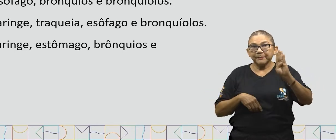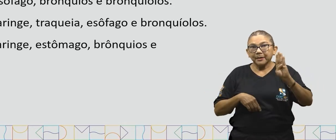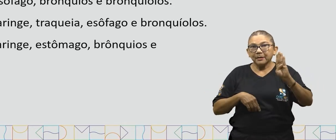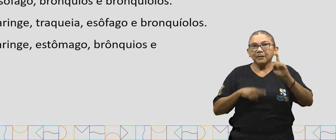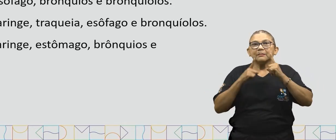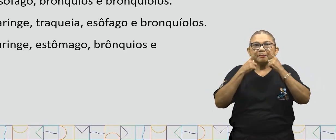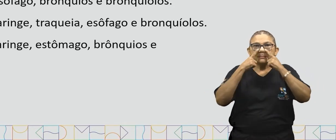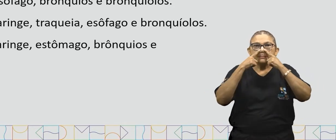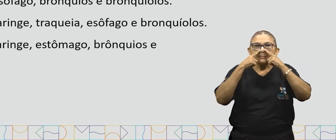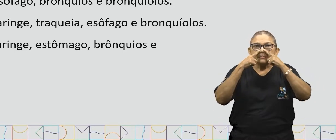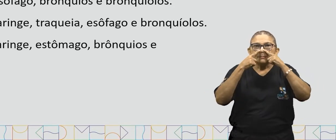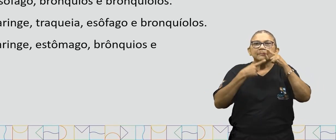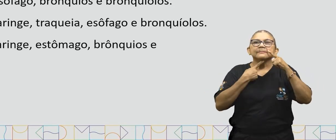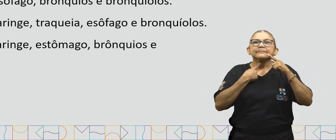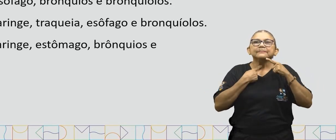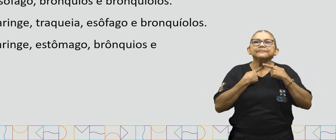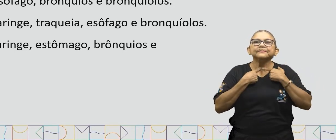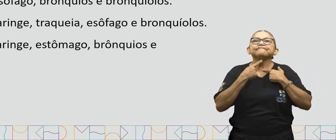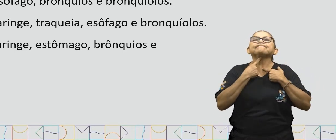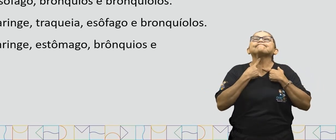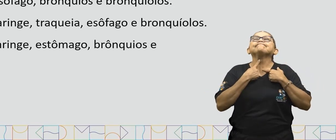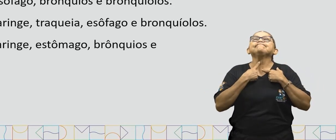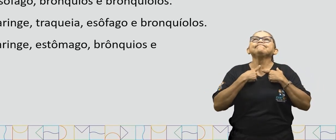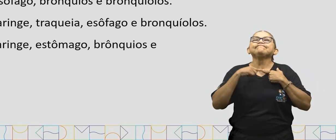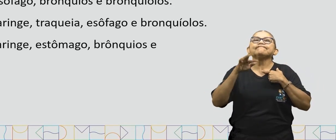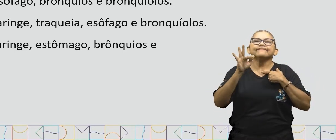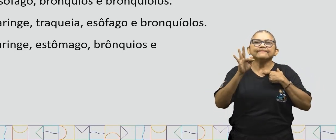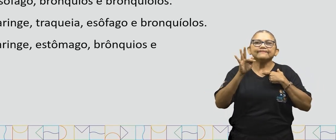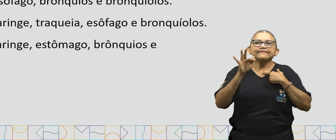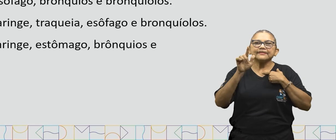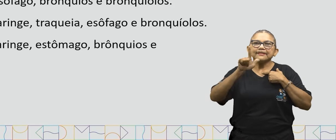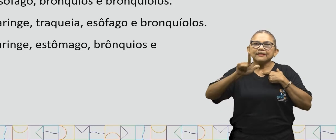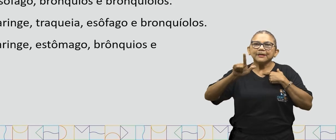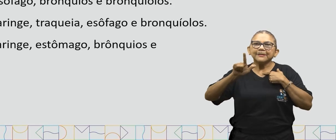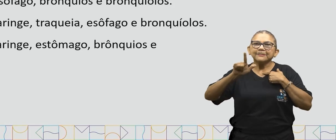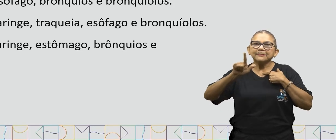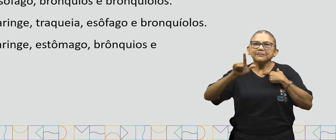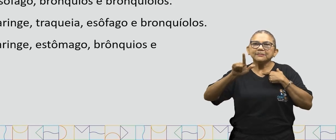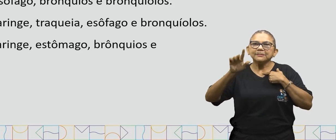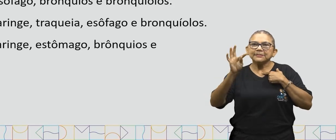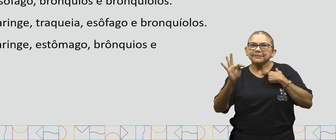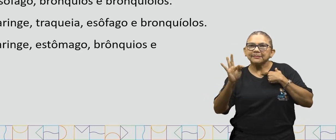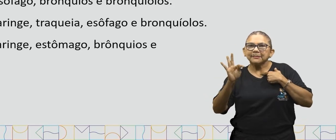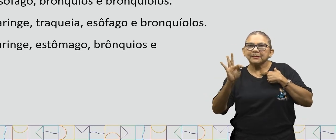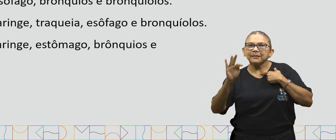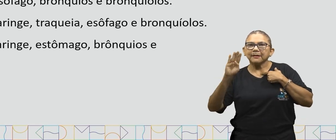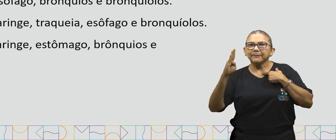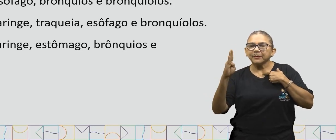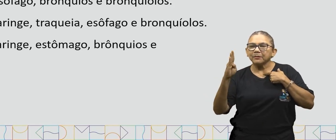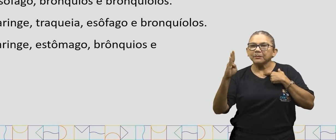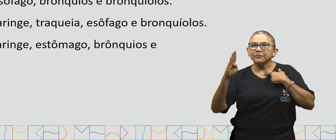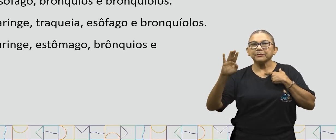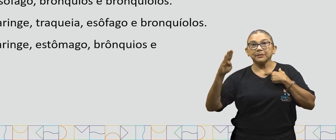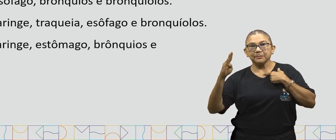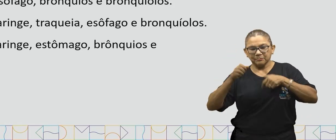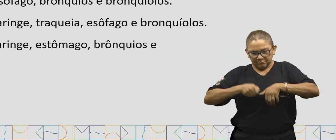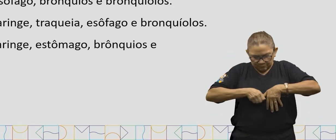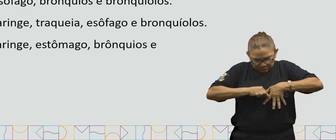nasais, faringe, laringe, traqueia, brônquios e